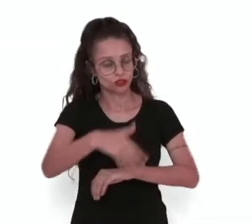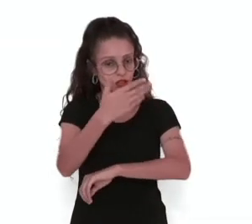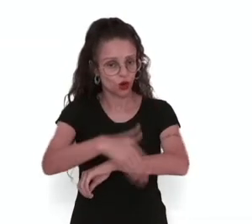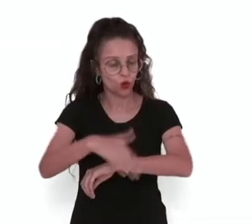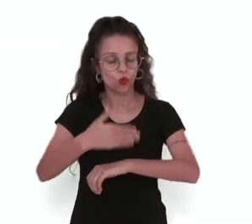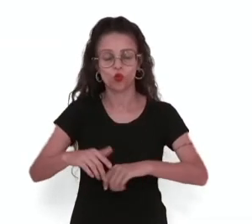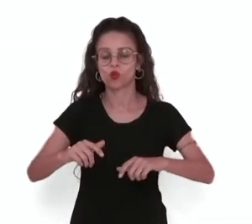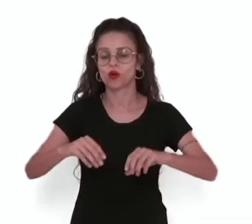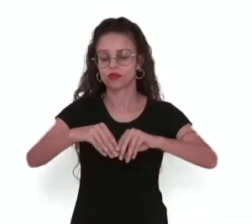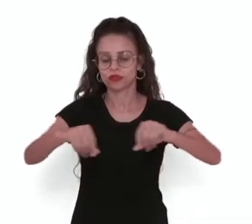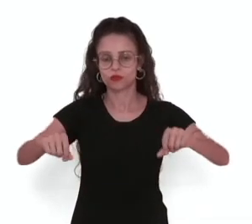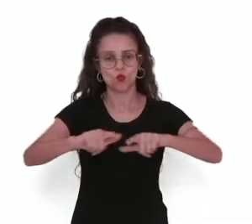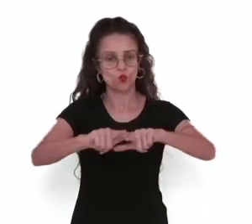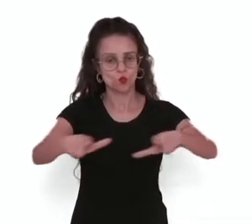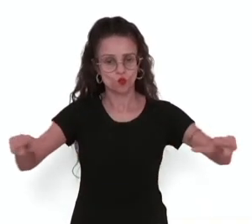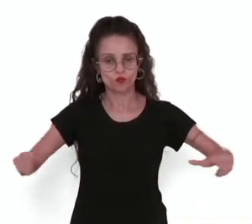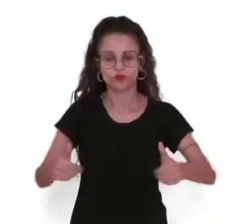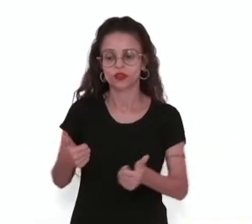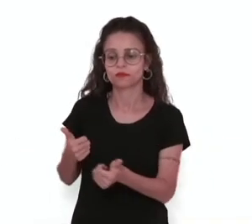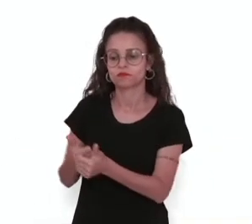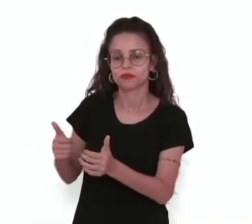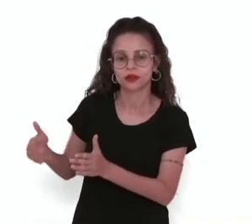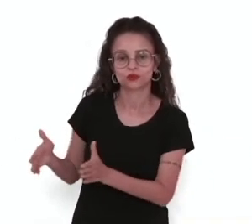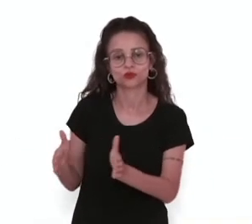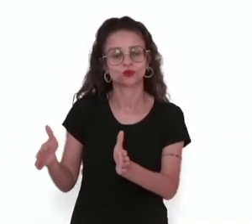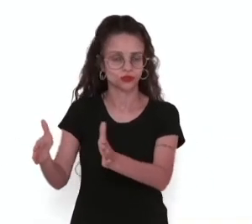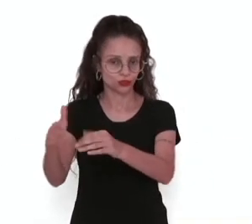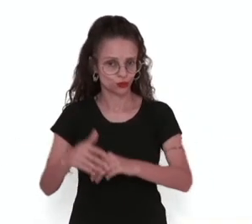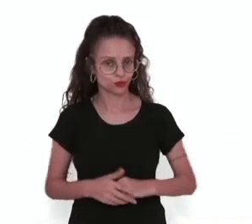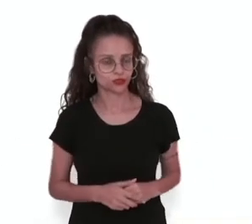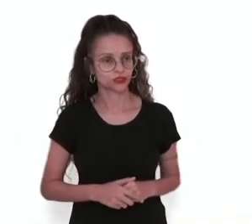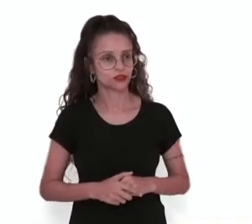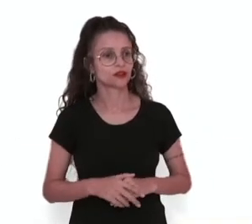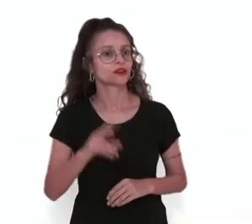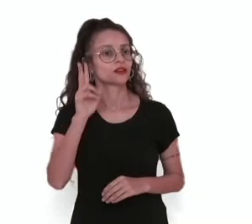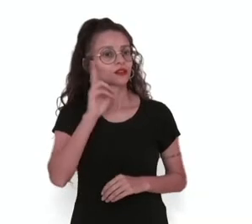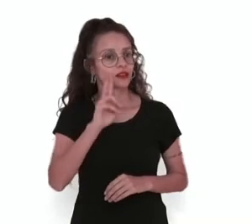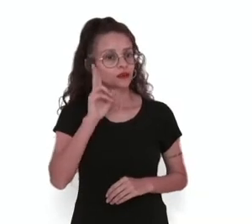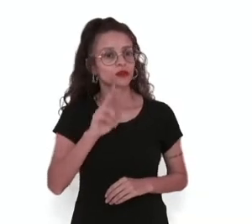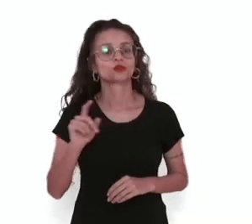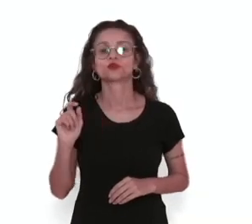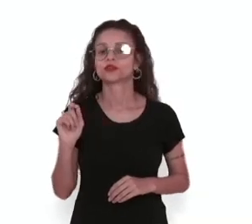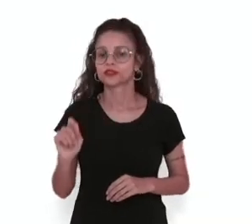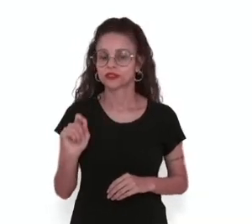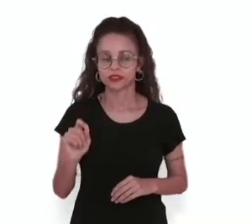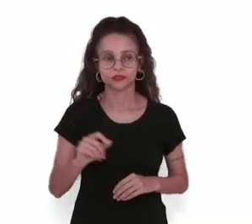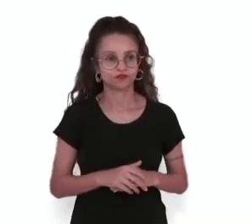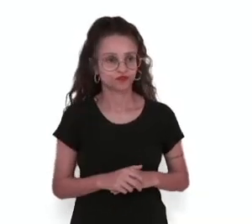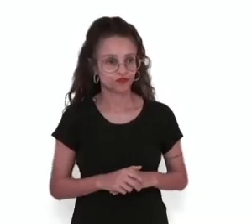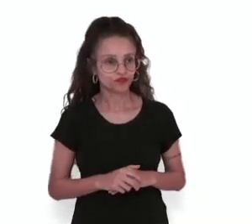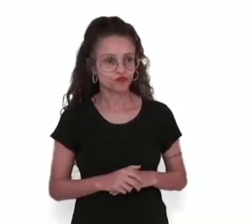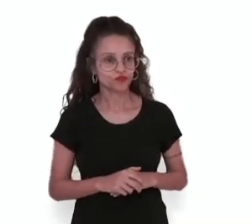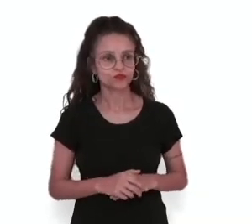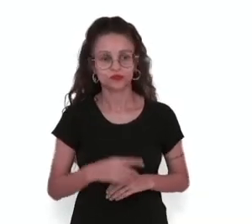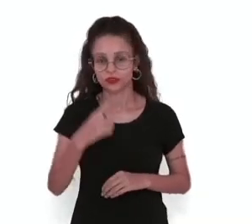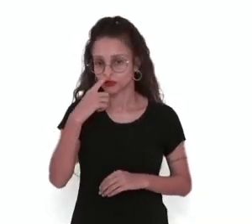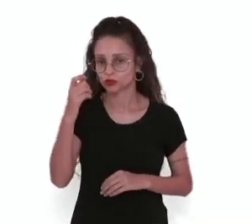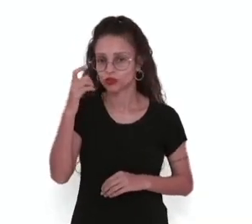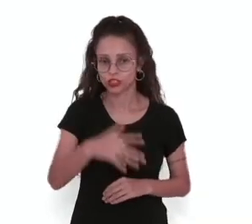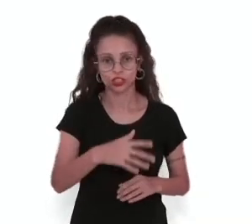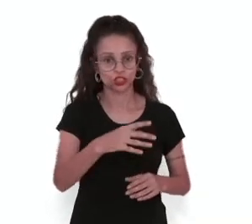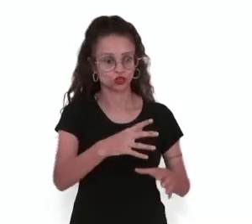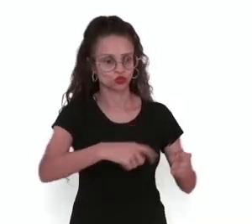terrenos baldios, nas margens dos córregos e rios. Lembrando então que acondicionando o lixo em